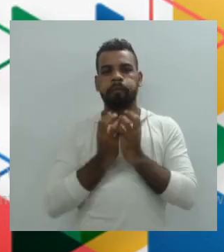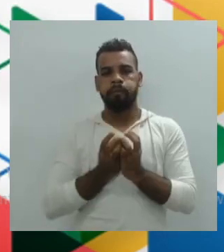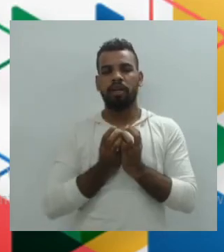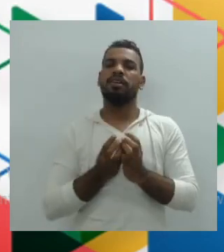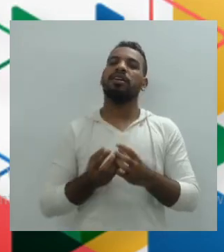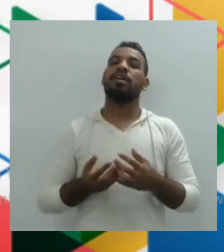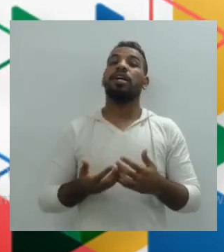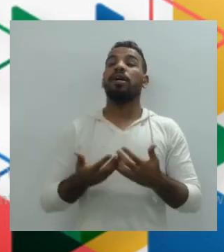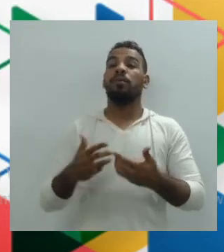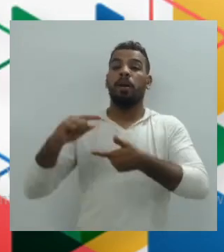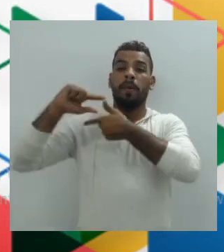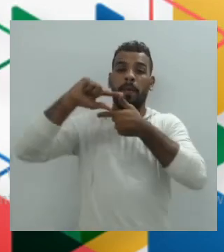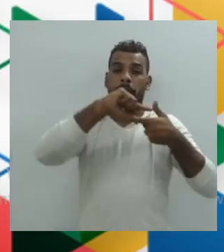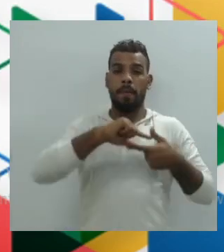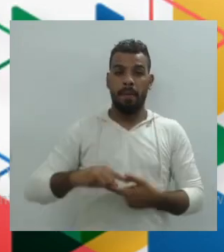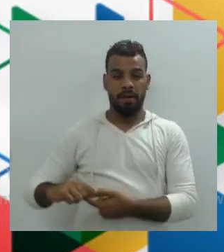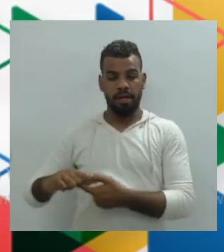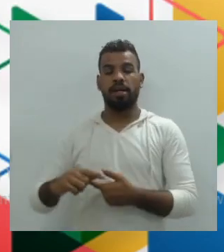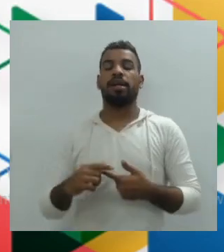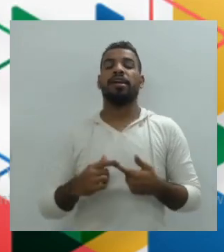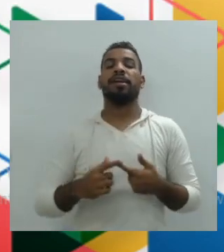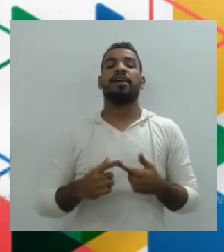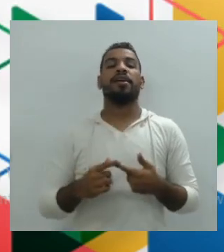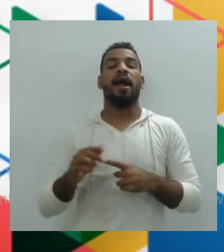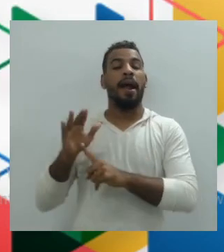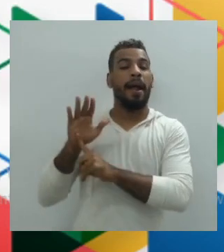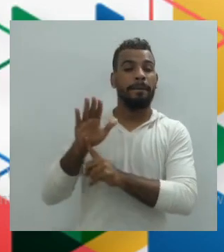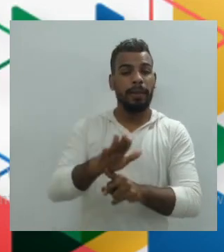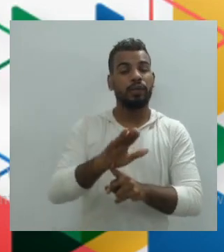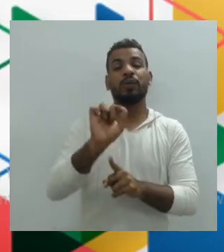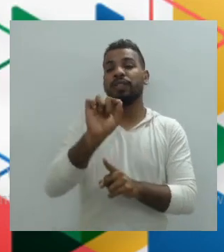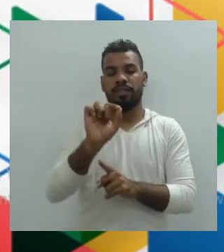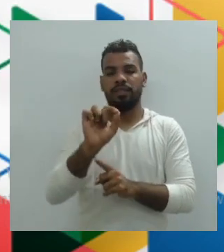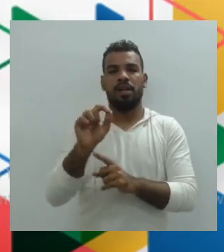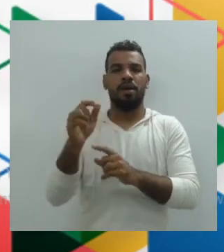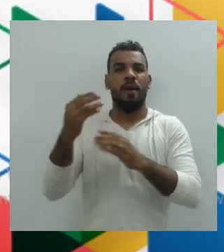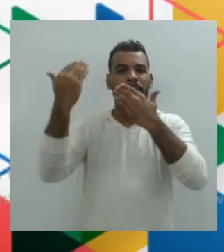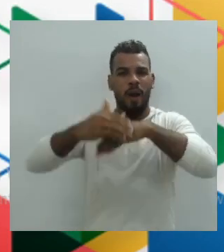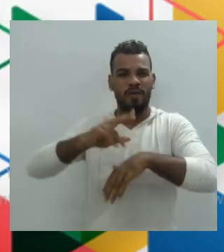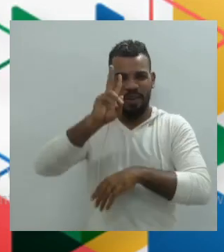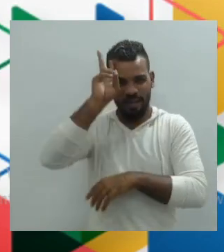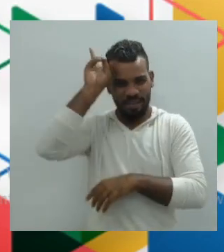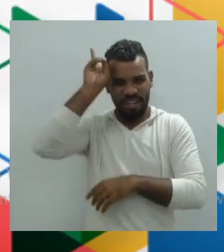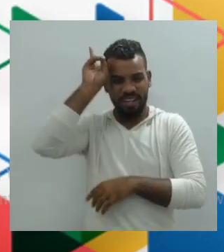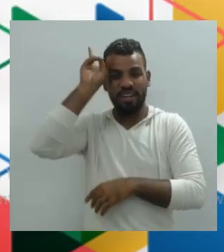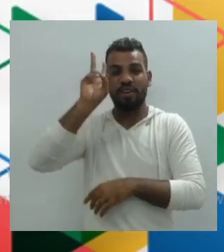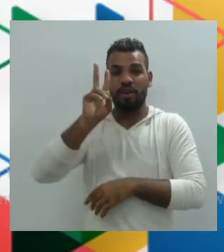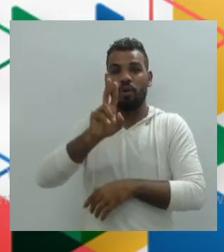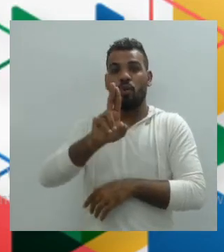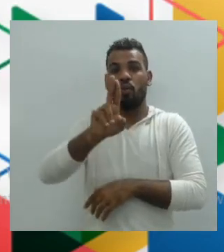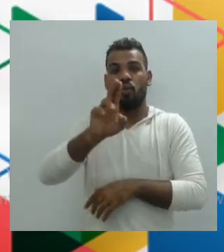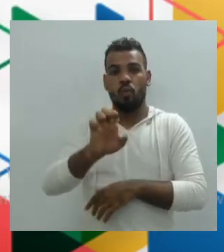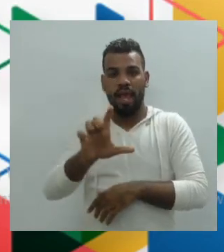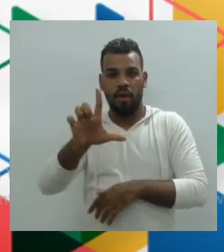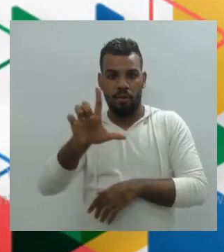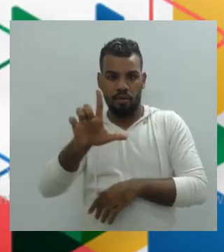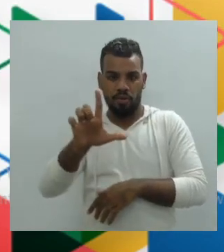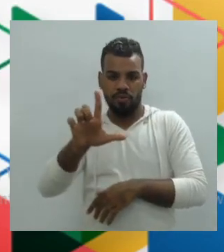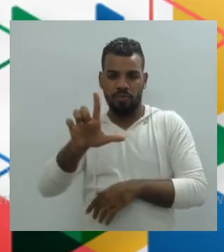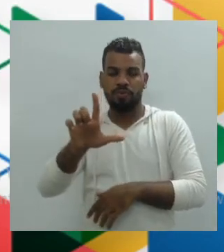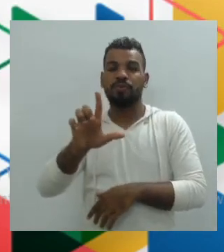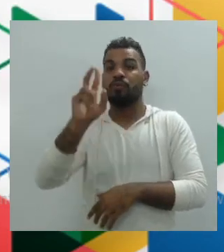Essa tirinha ela foi apresentada numa prova do vestibular da UEL. E